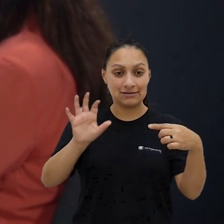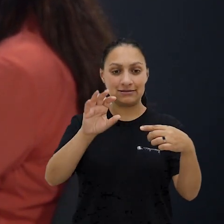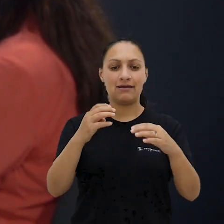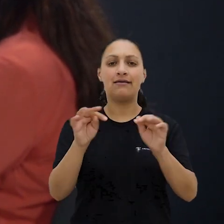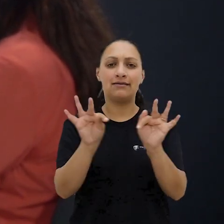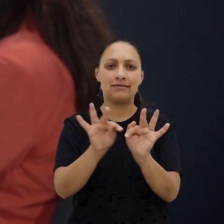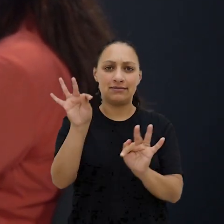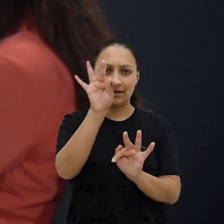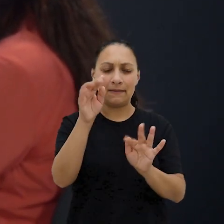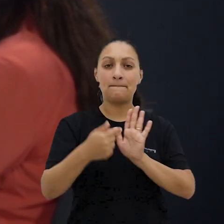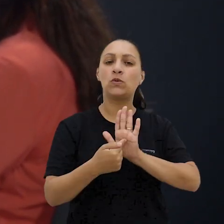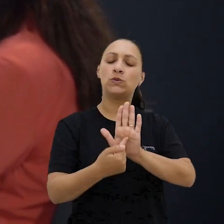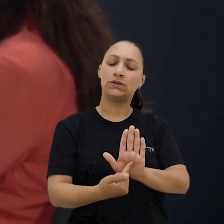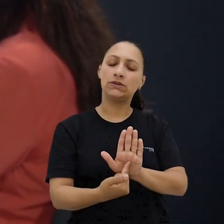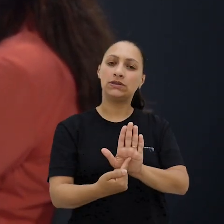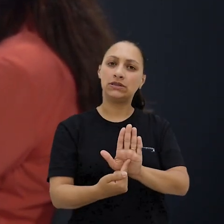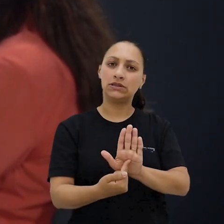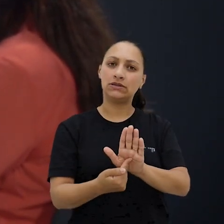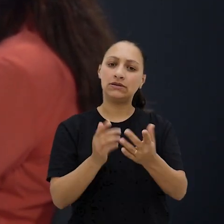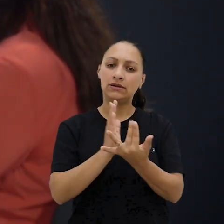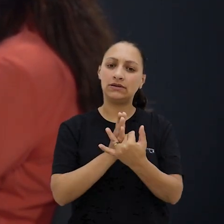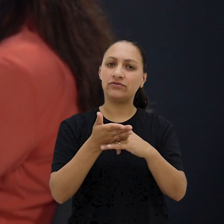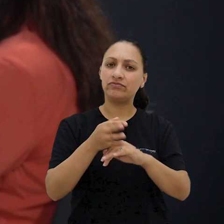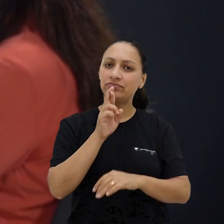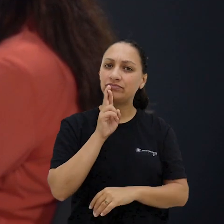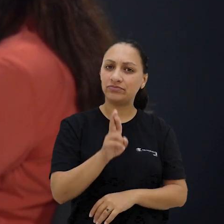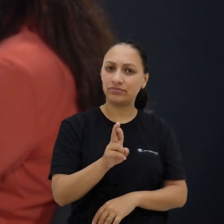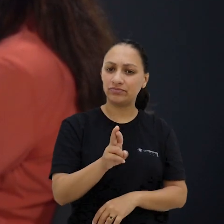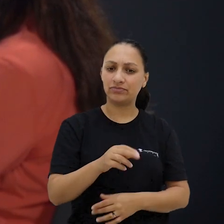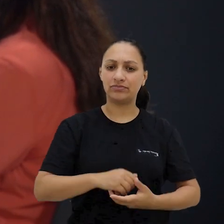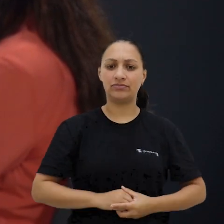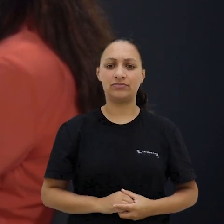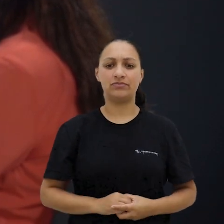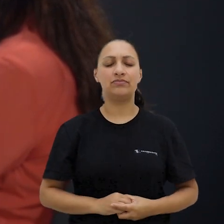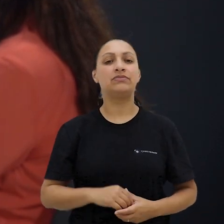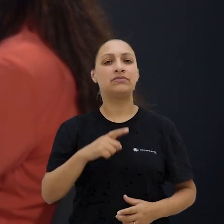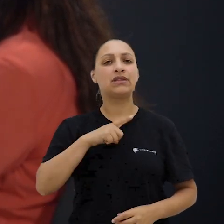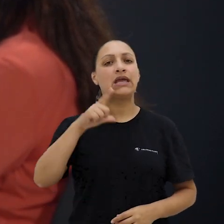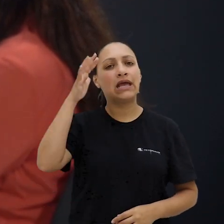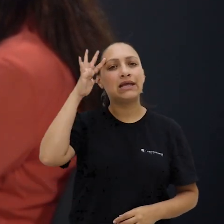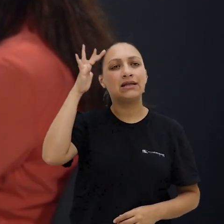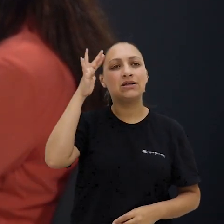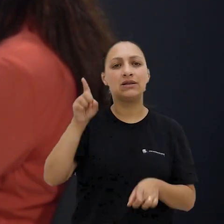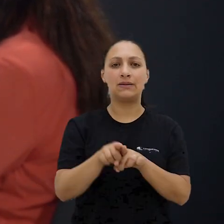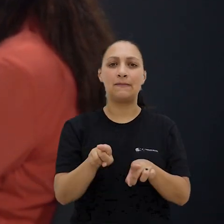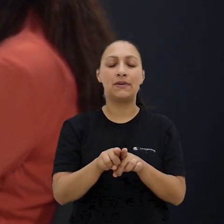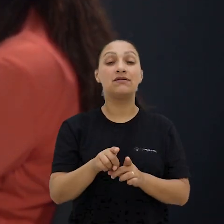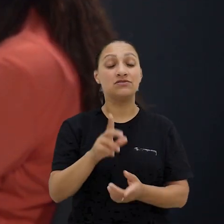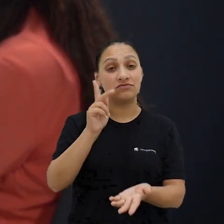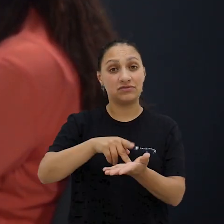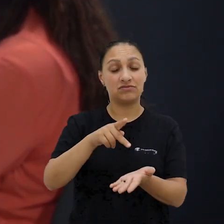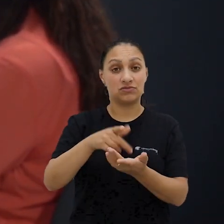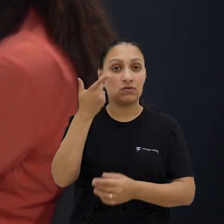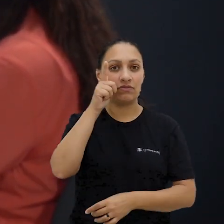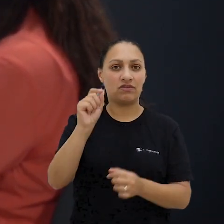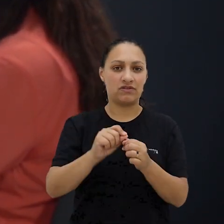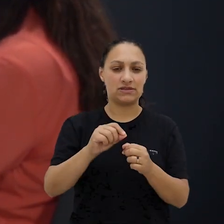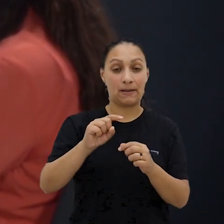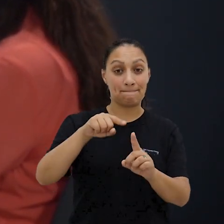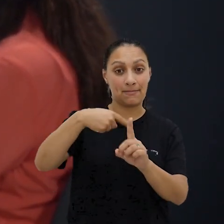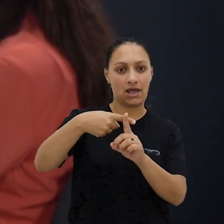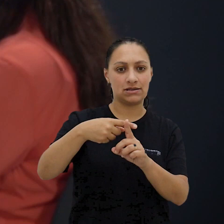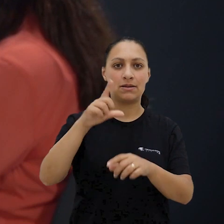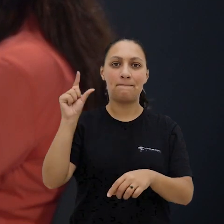Tech Park, de mostrar através de resultados, que daí não é teoria, né, que realmente tu consegue fazer mais em